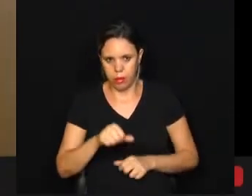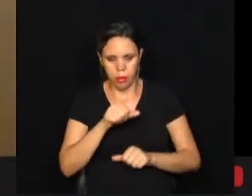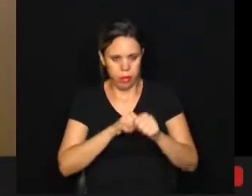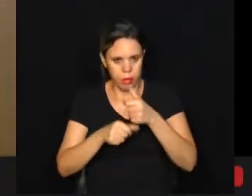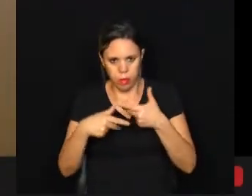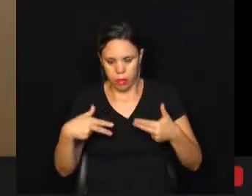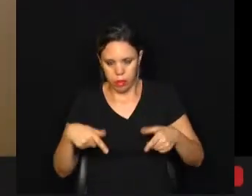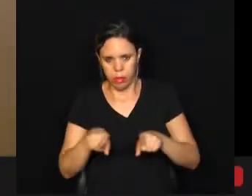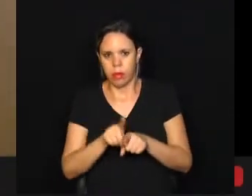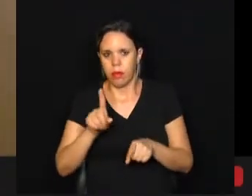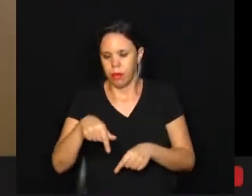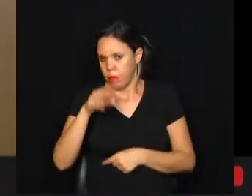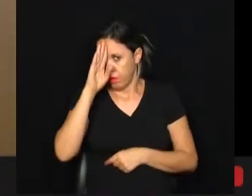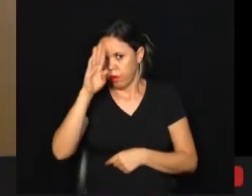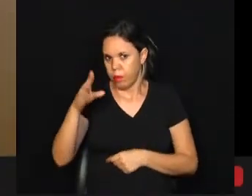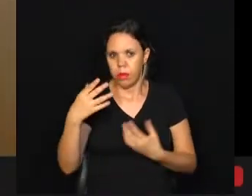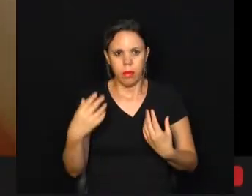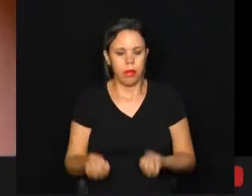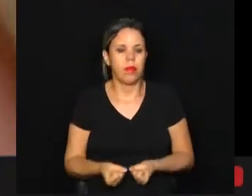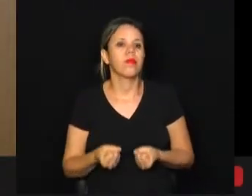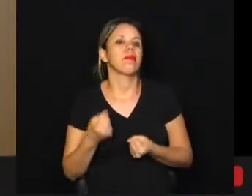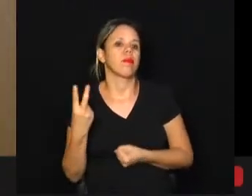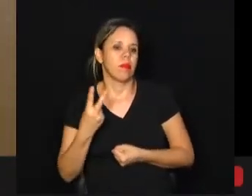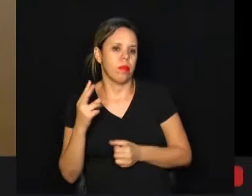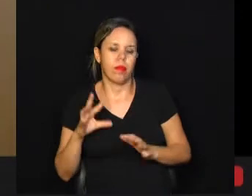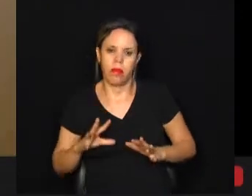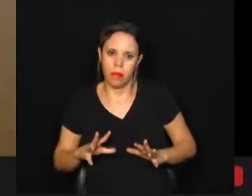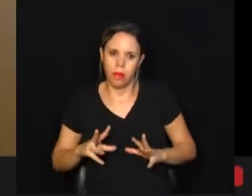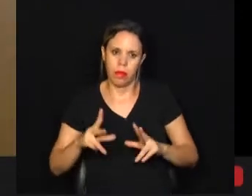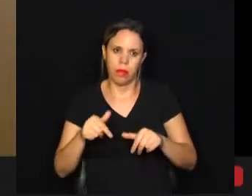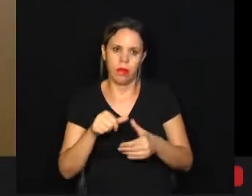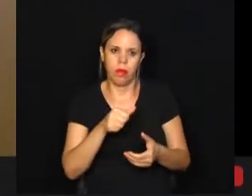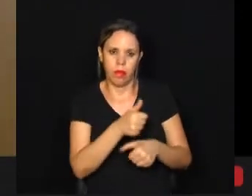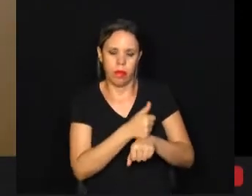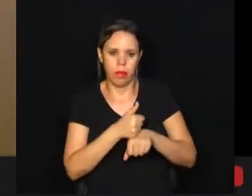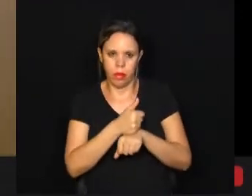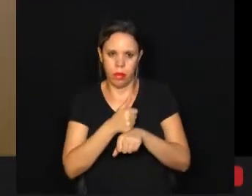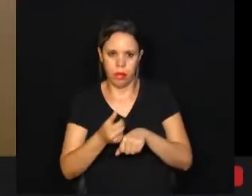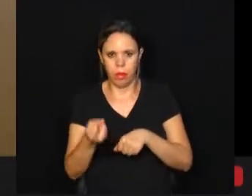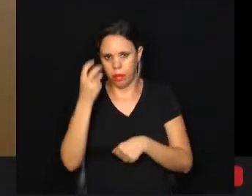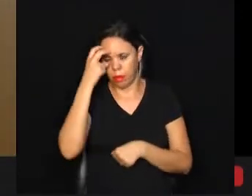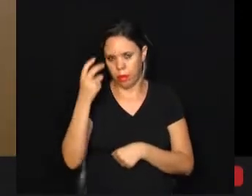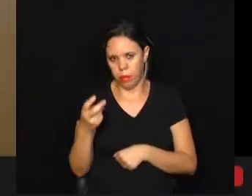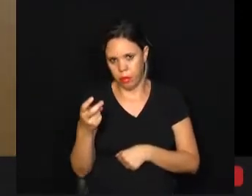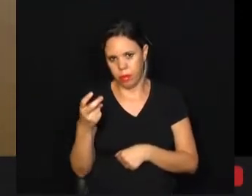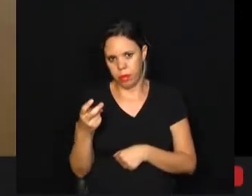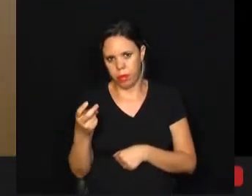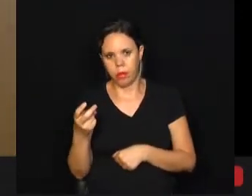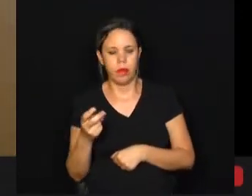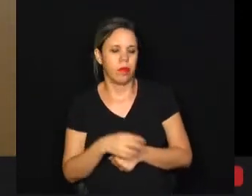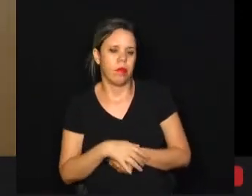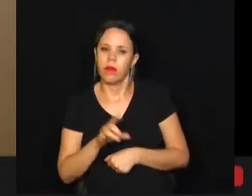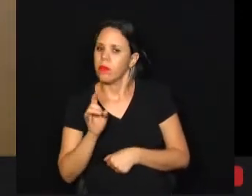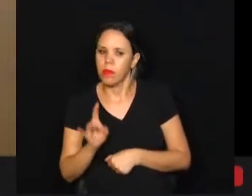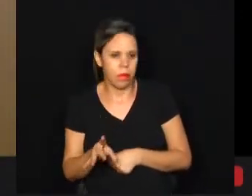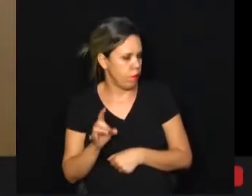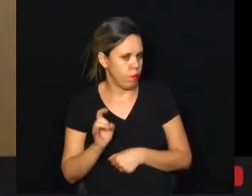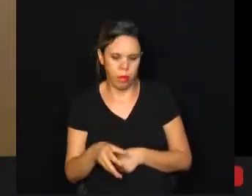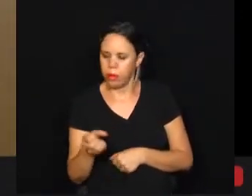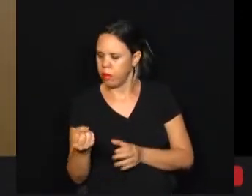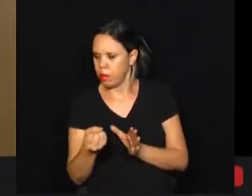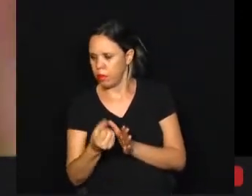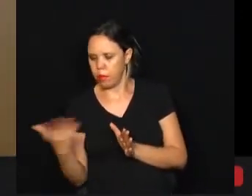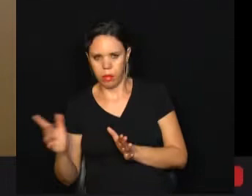transversalidade. É fundamental o reconhecimento de todos os setores da produção cultural e não apenas uma parte